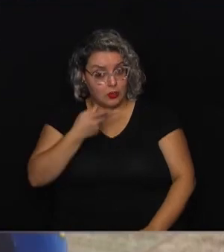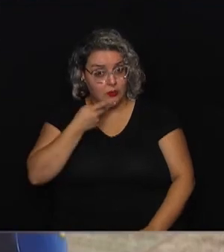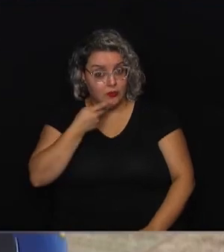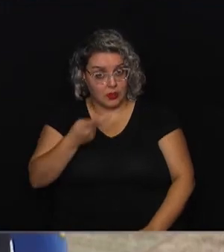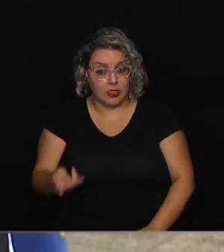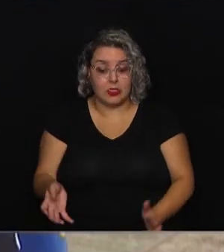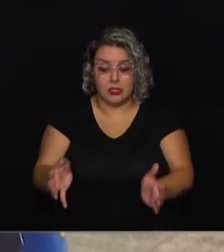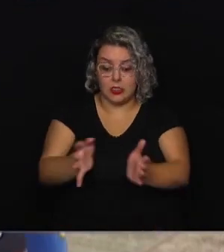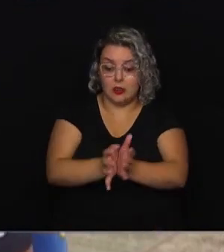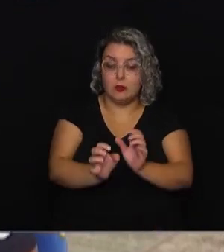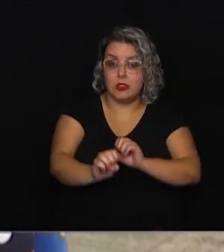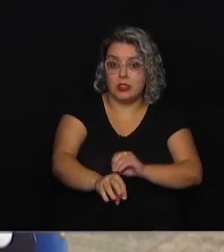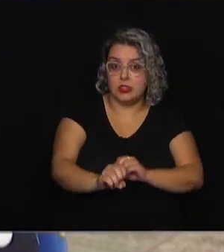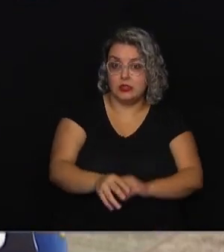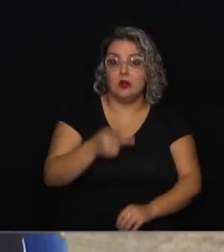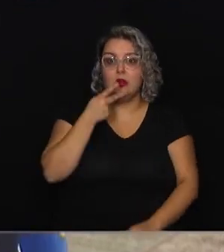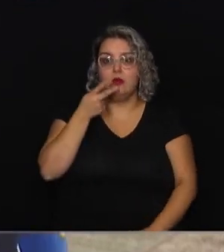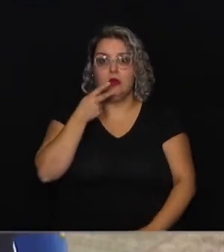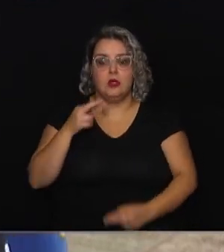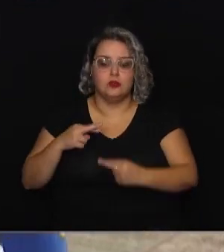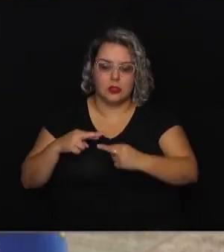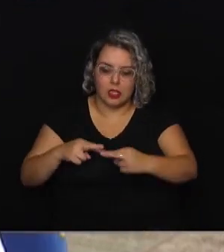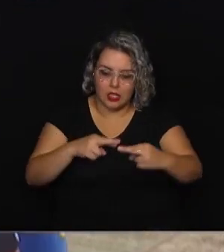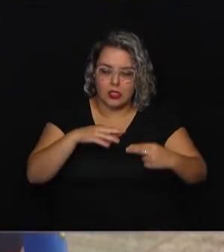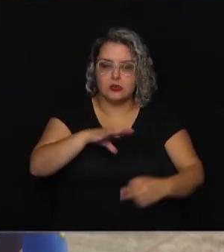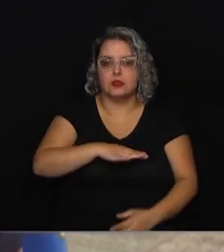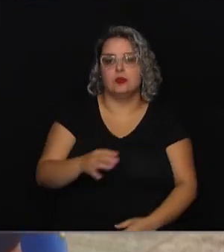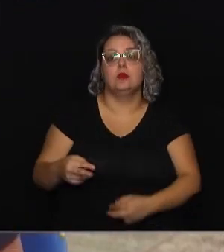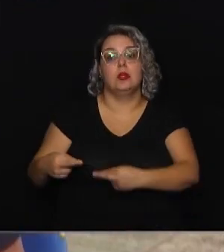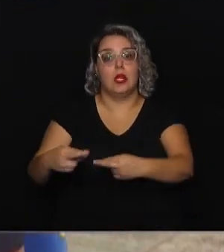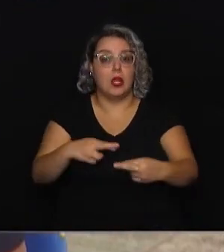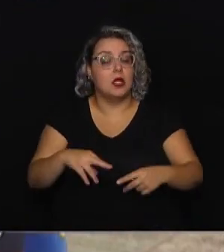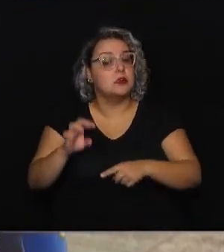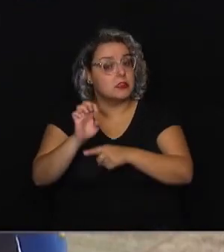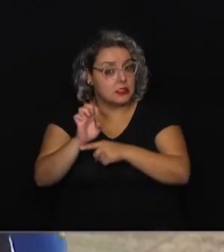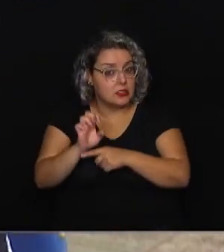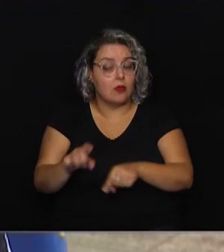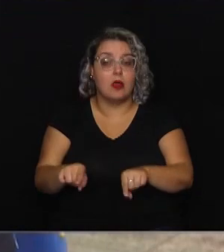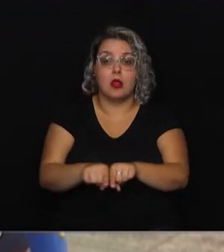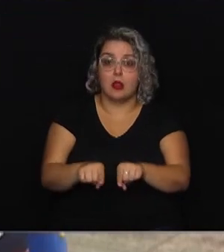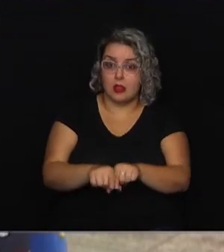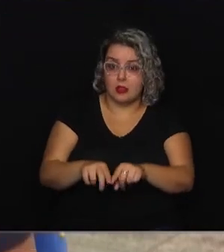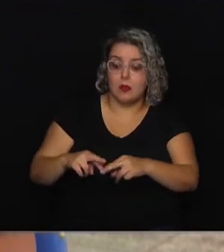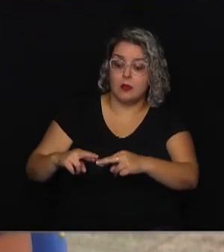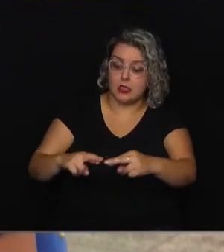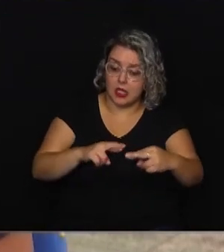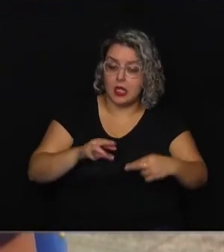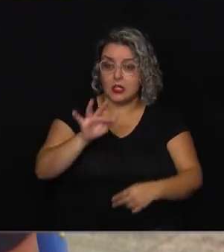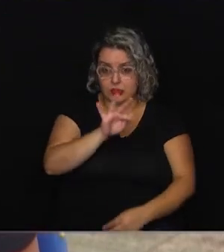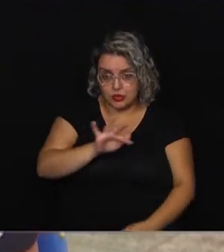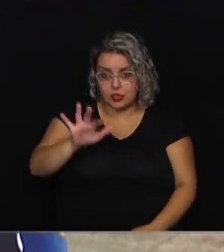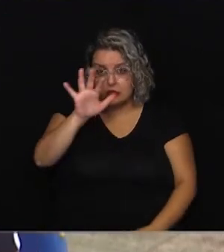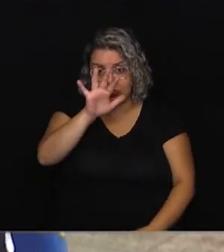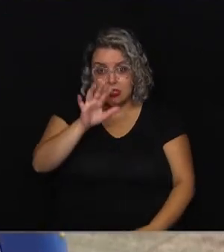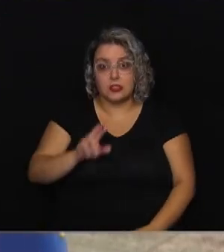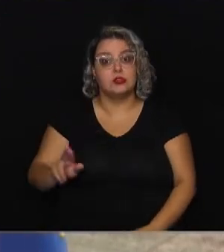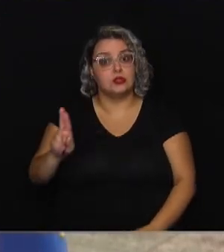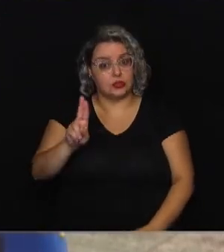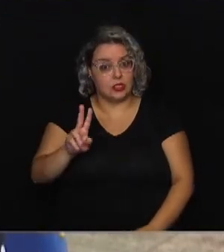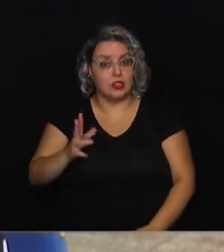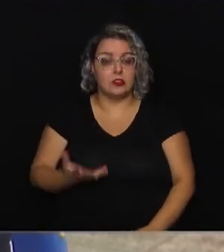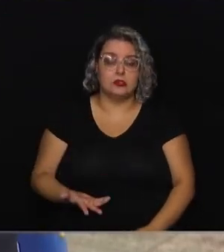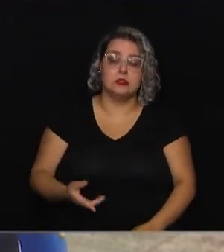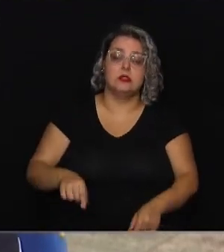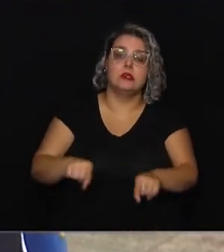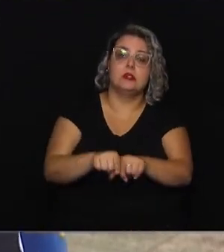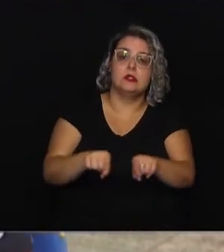Comissão de Educação, a gente está falando da rede municipal, da rede estadual, a gente também está falando da federal, da universidade e